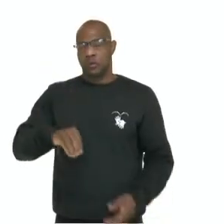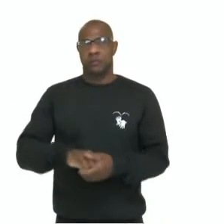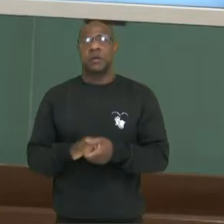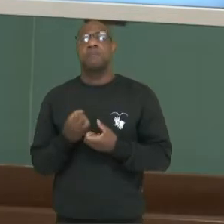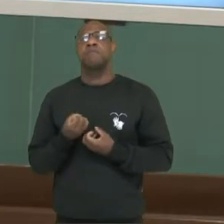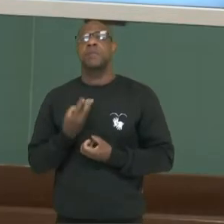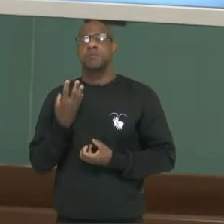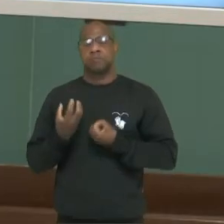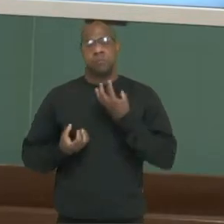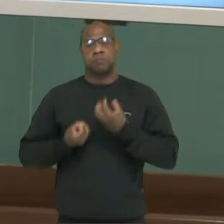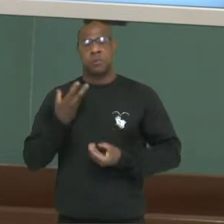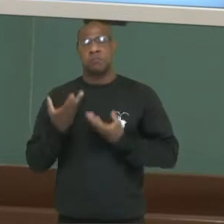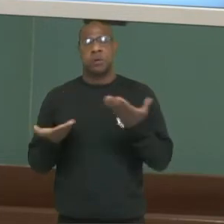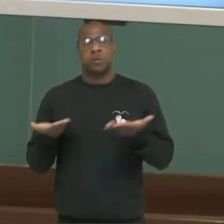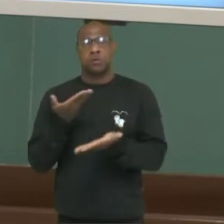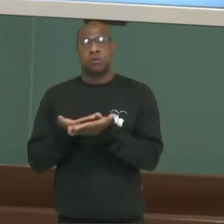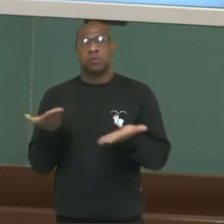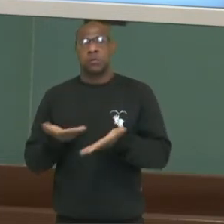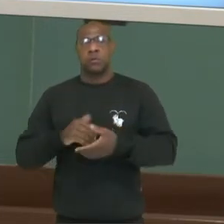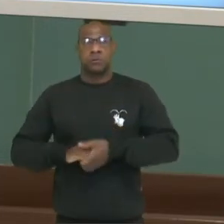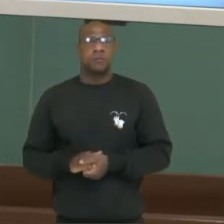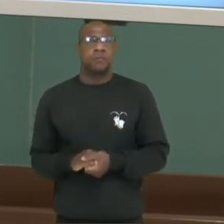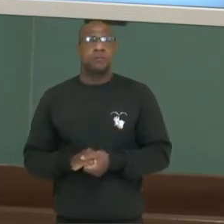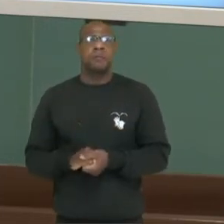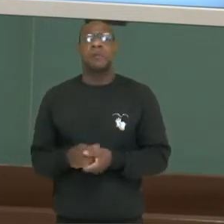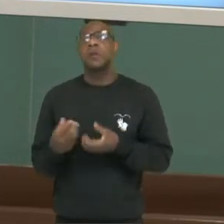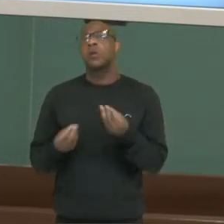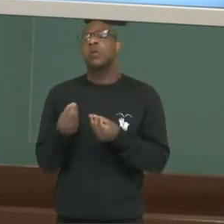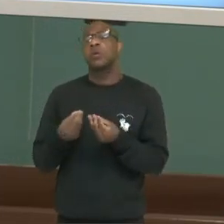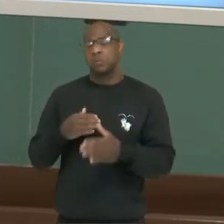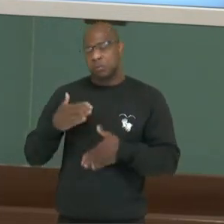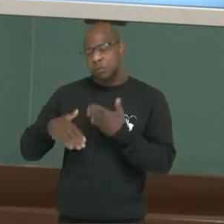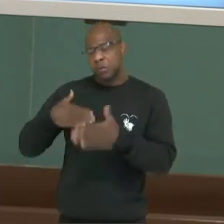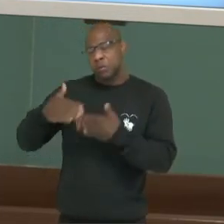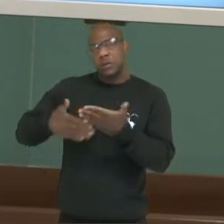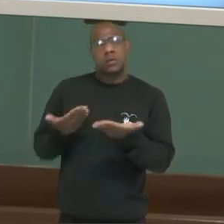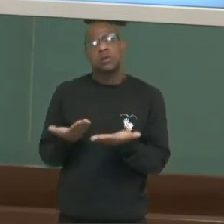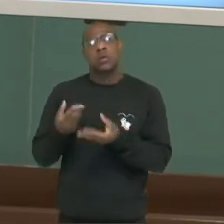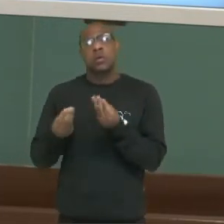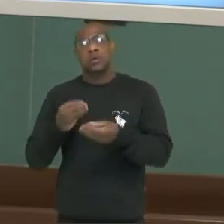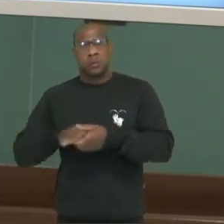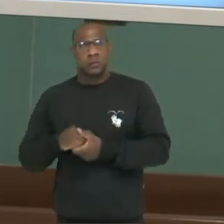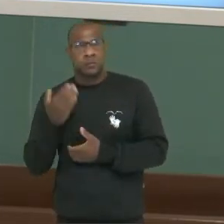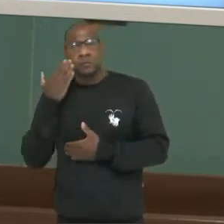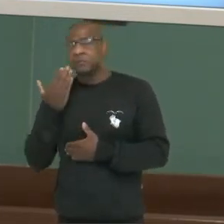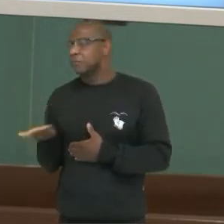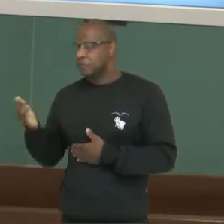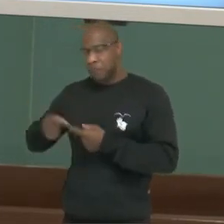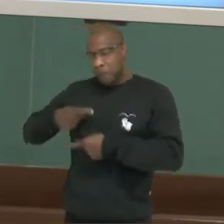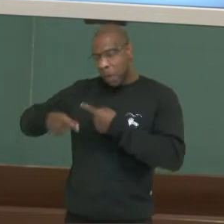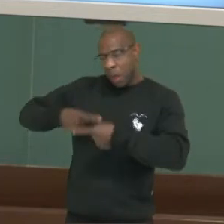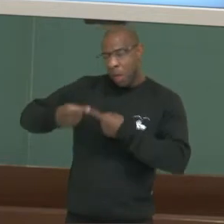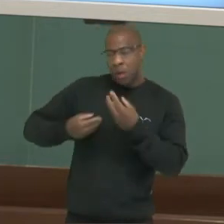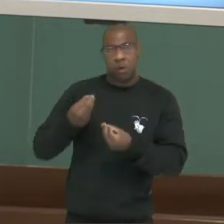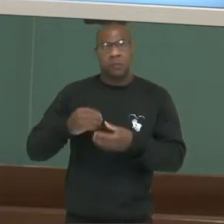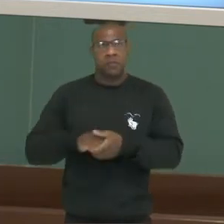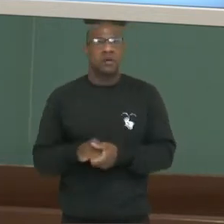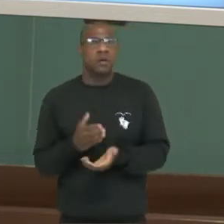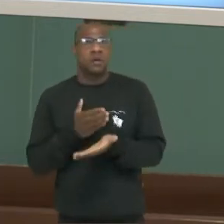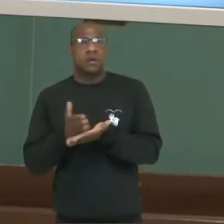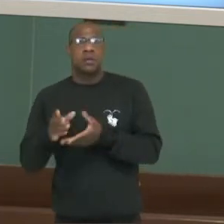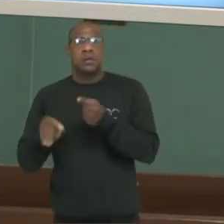hoje. Então, como que se inicia esse processo de produção? Ele vai iniciar lá no eixo, que é